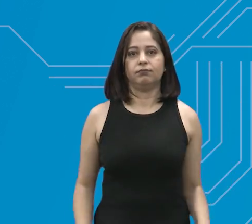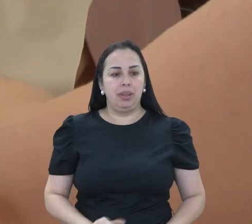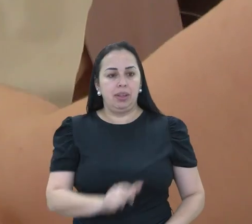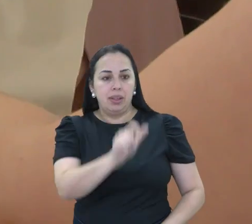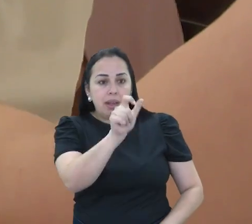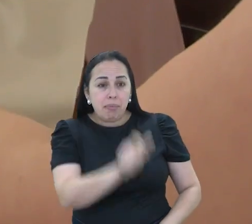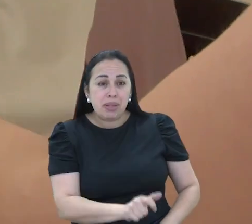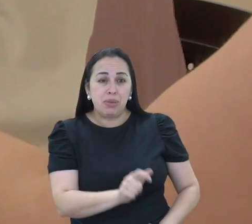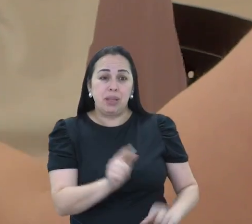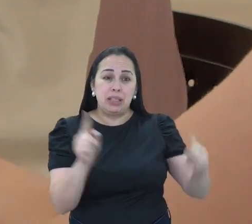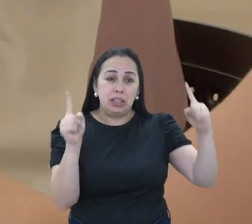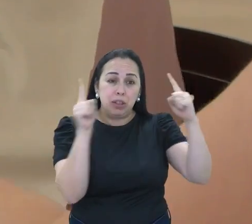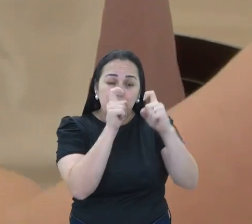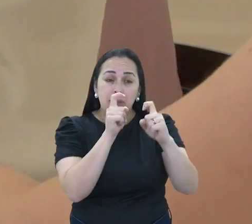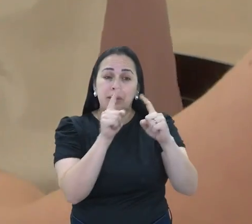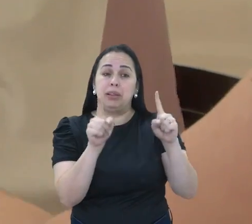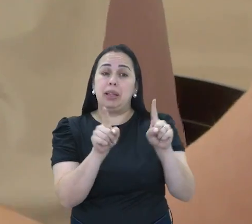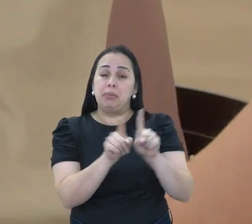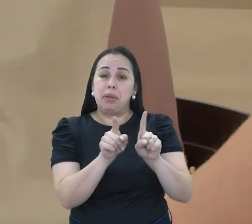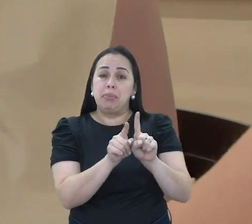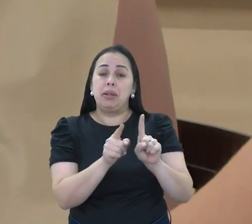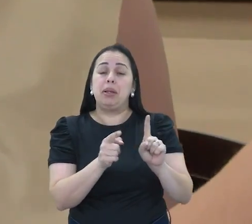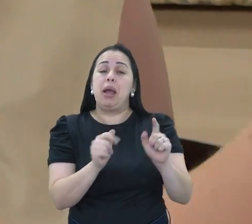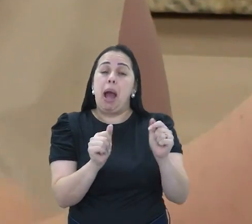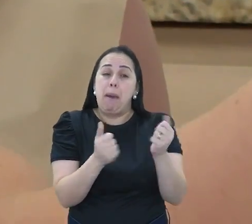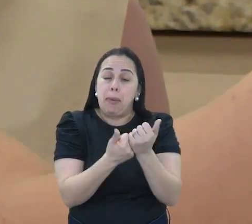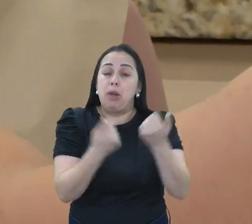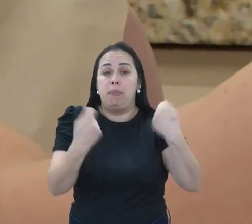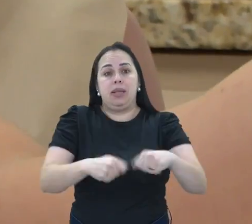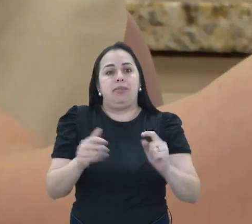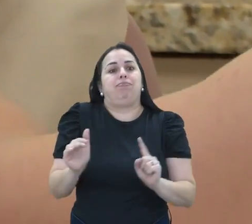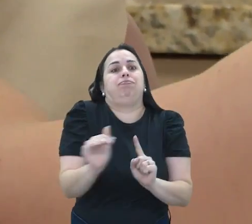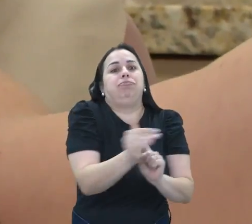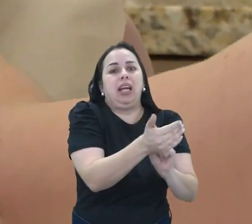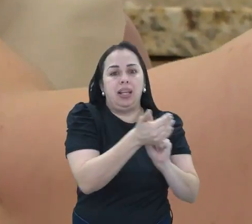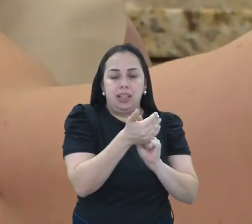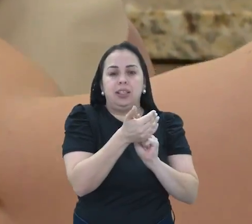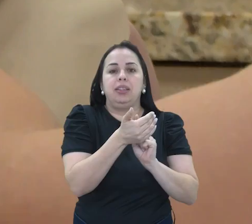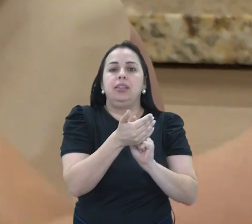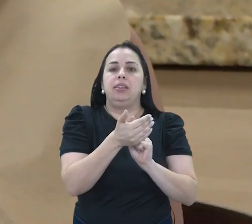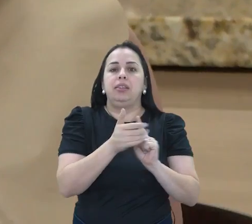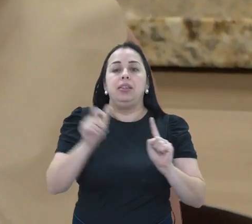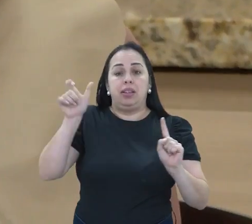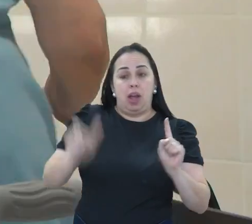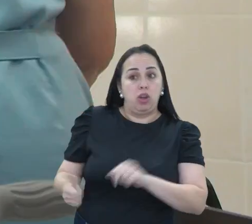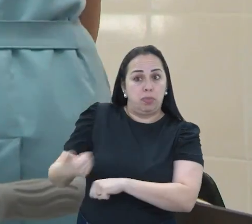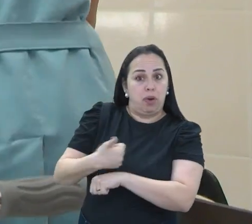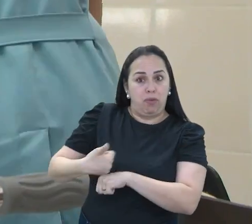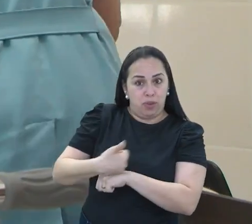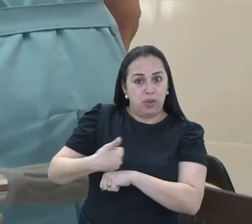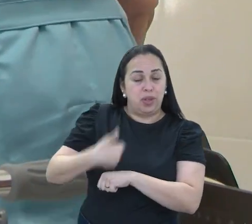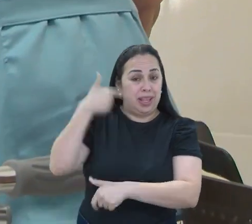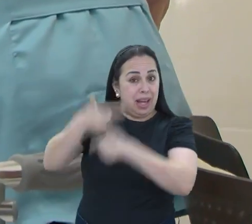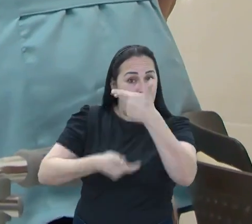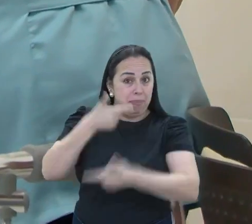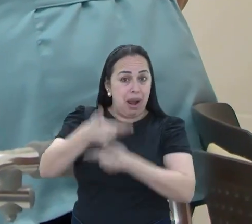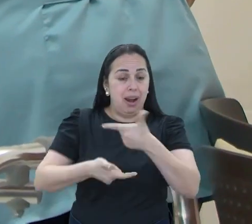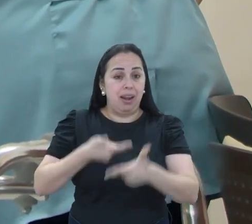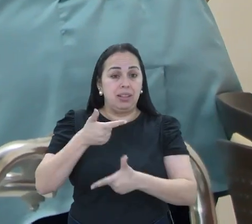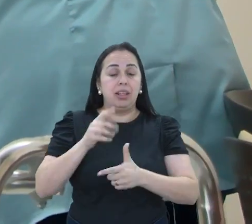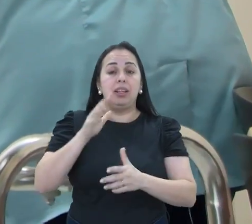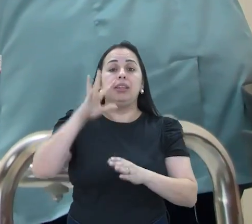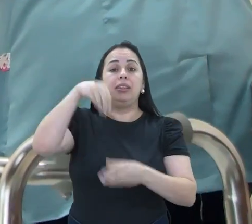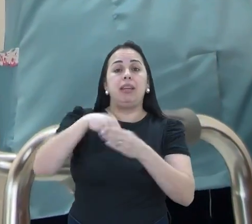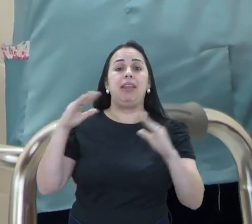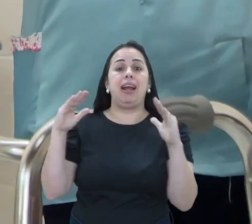tema. Acolher as dificuldades de quem precisa de apoio para tarefas simples do dia a dia é o papel dos